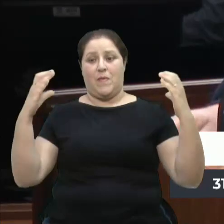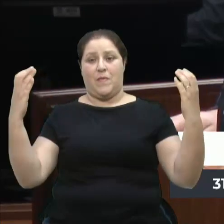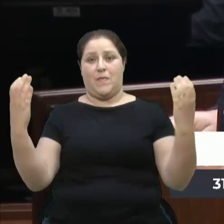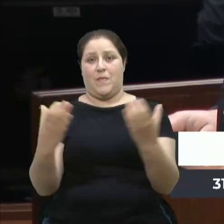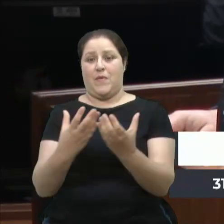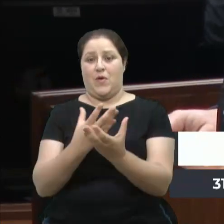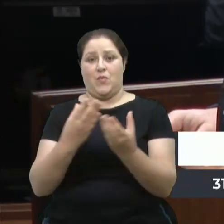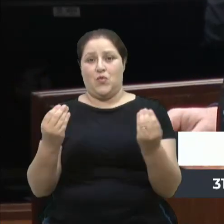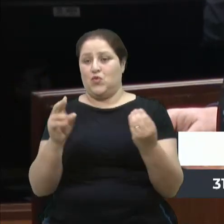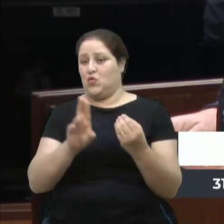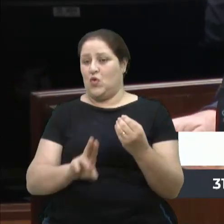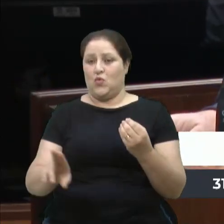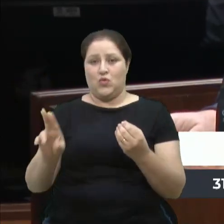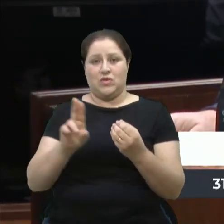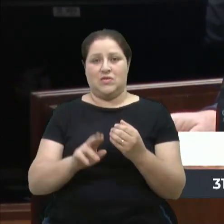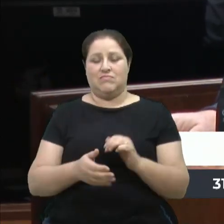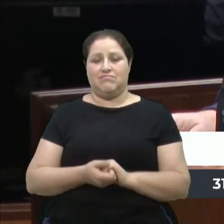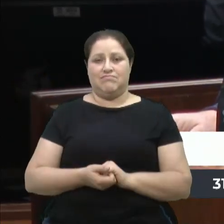Cidades que estavam